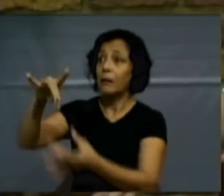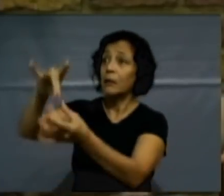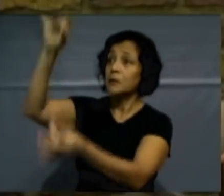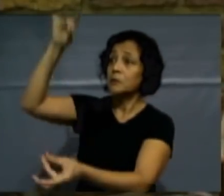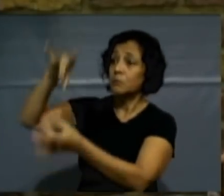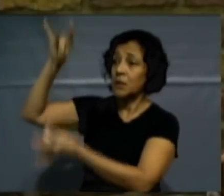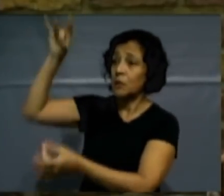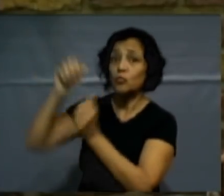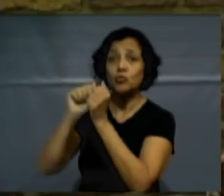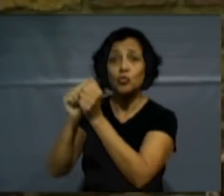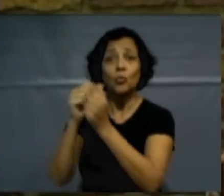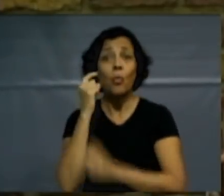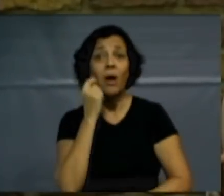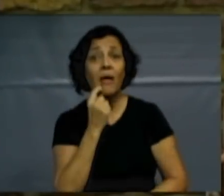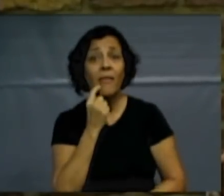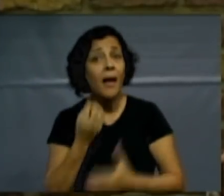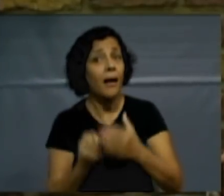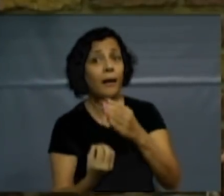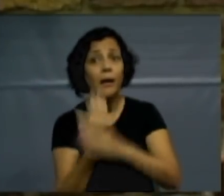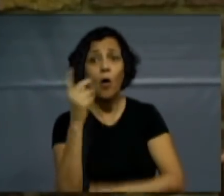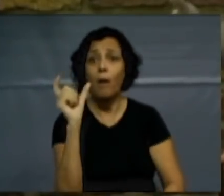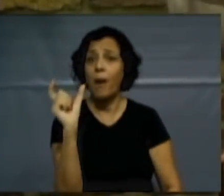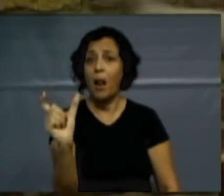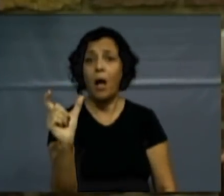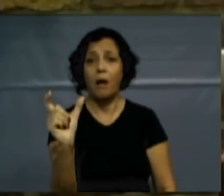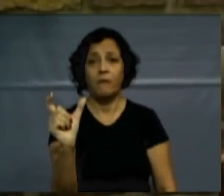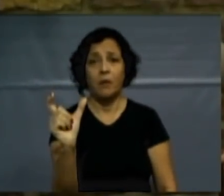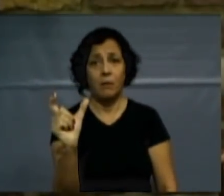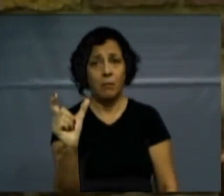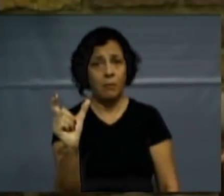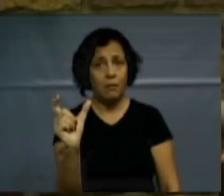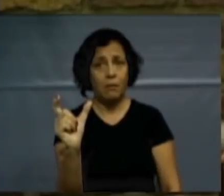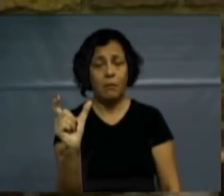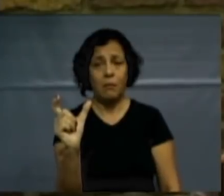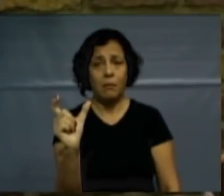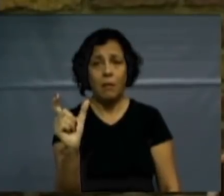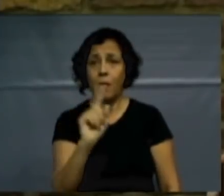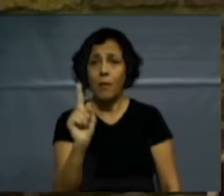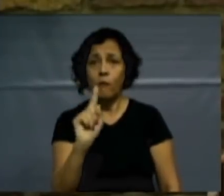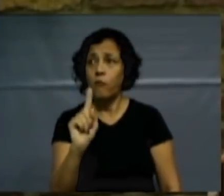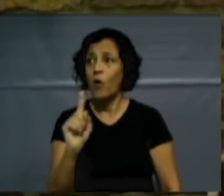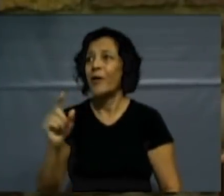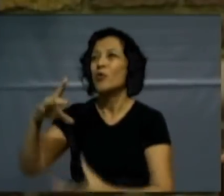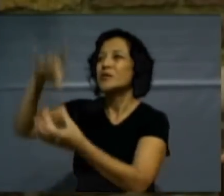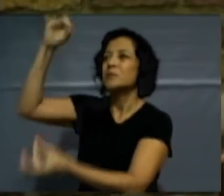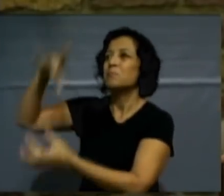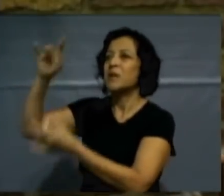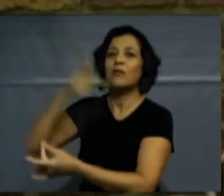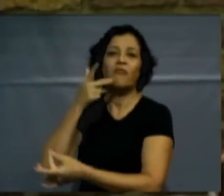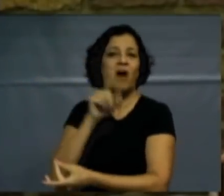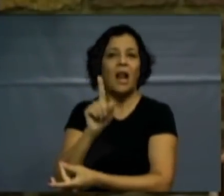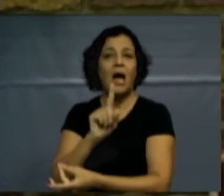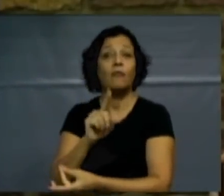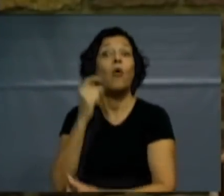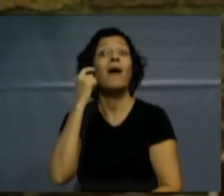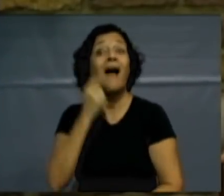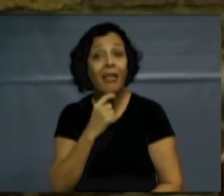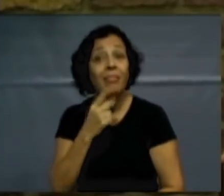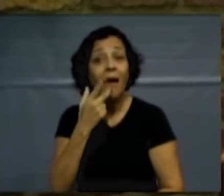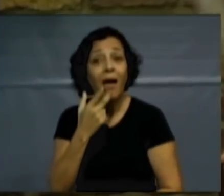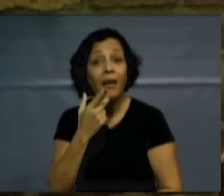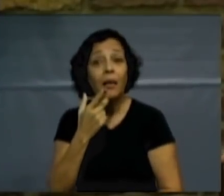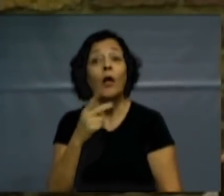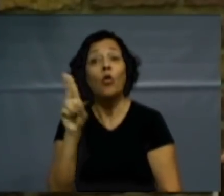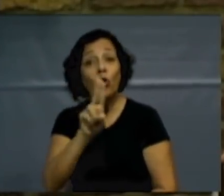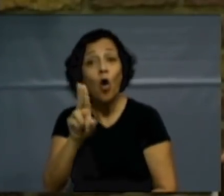Allan Kardec. Não foram os espíritos que batizaram espiritismo ou doutrina espírita. Foi Kardec. Que